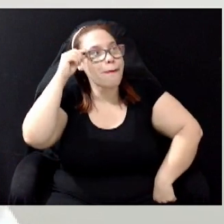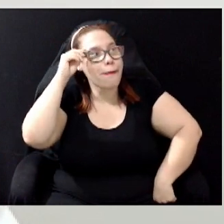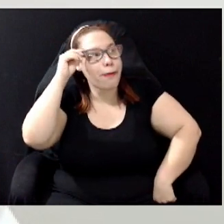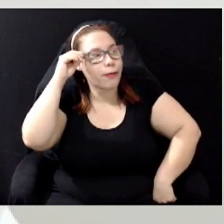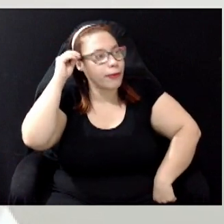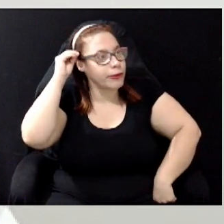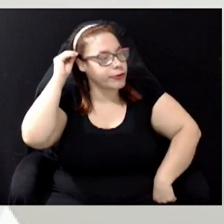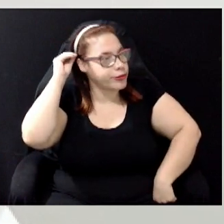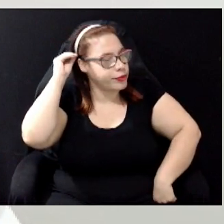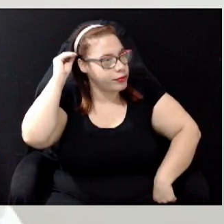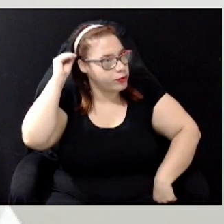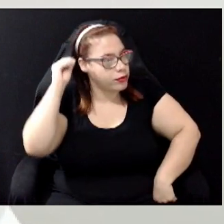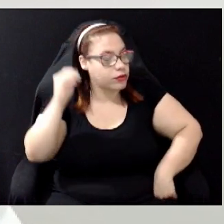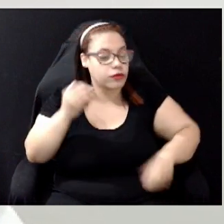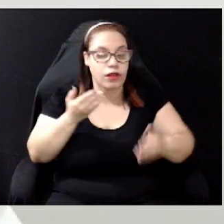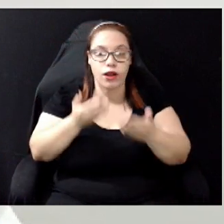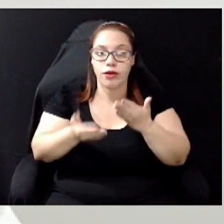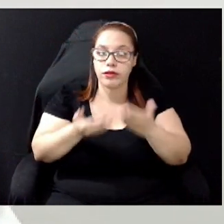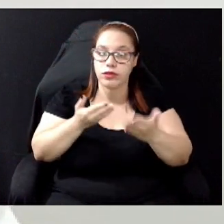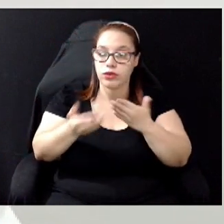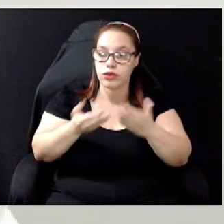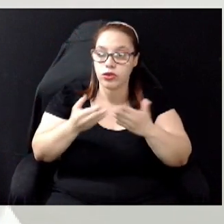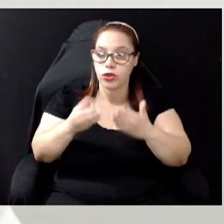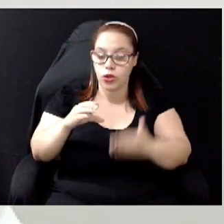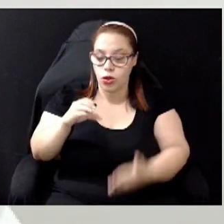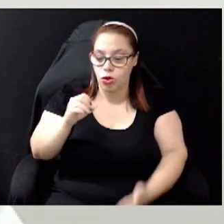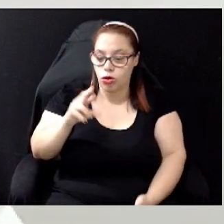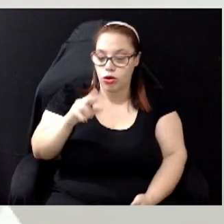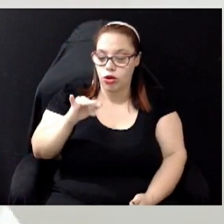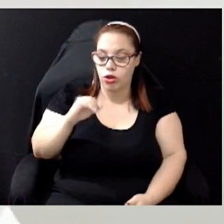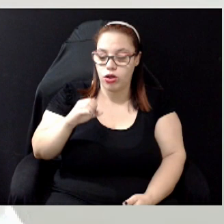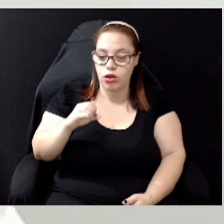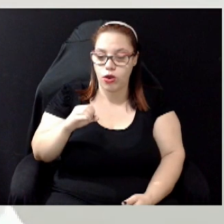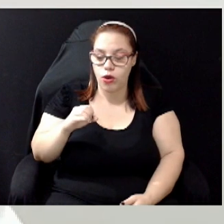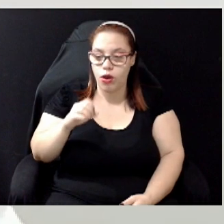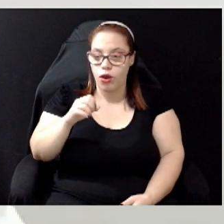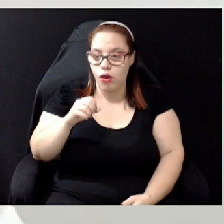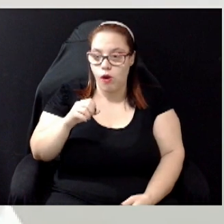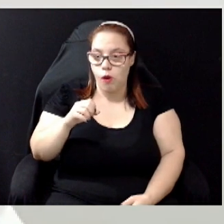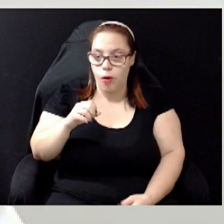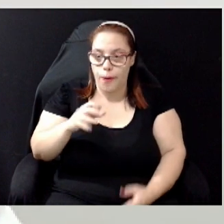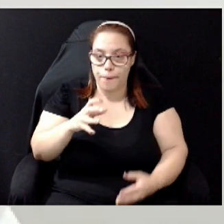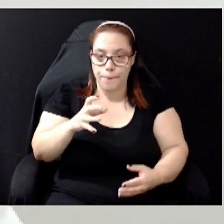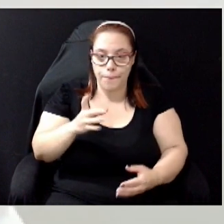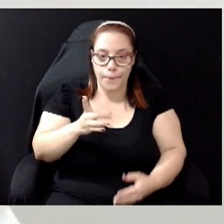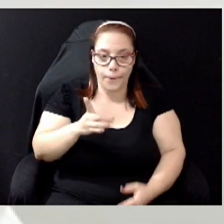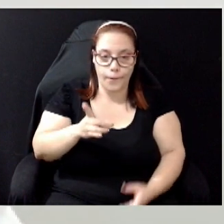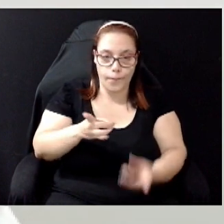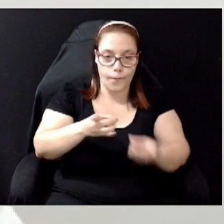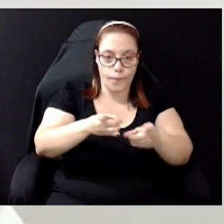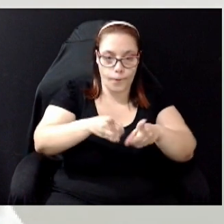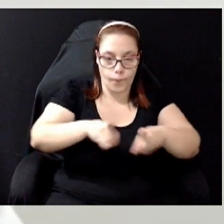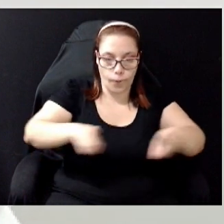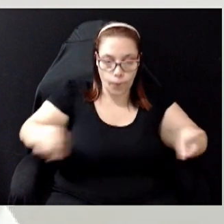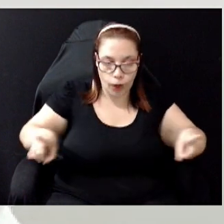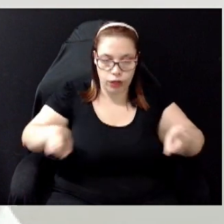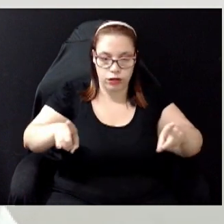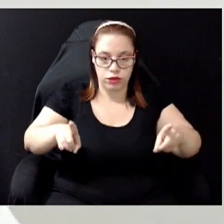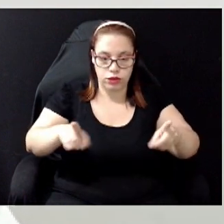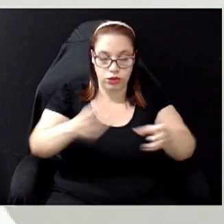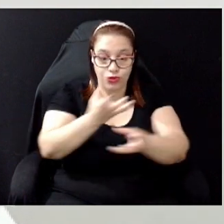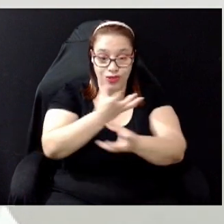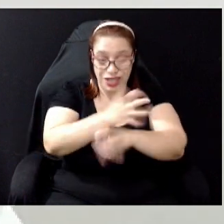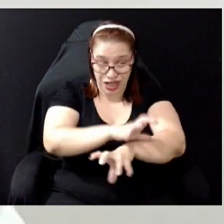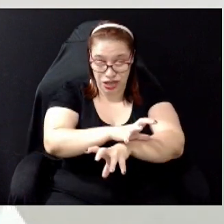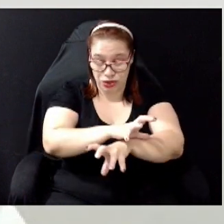nossa vazão aqui de água é comparada à do Oriente Médio, do deserto. Então, é muita gente para